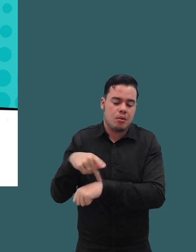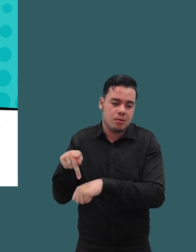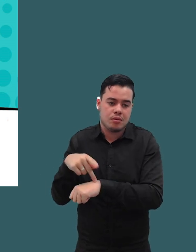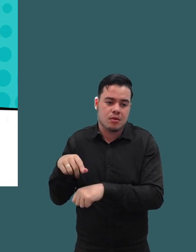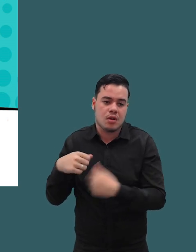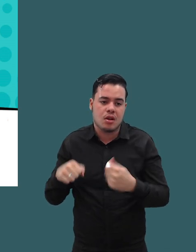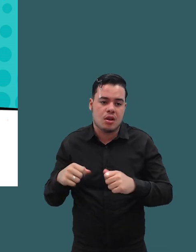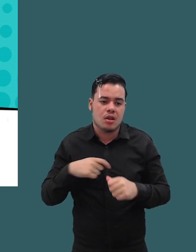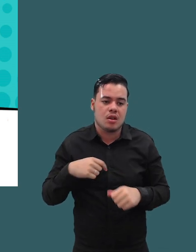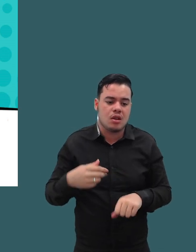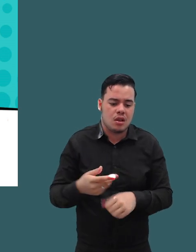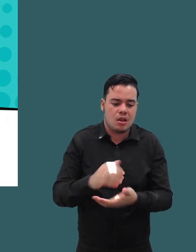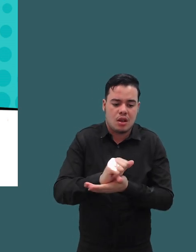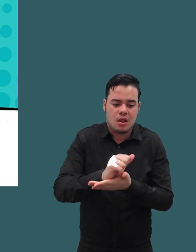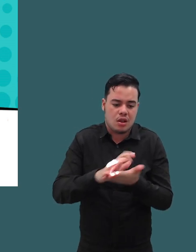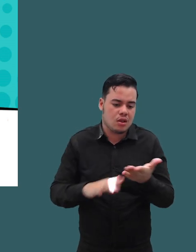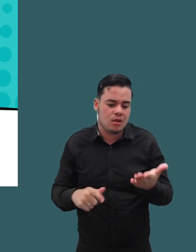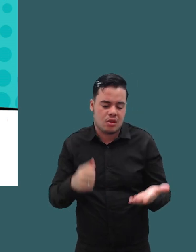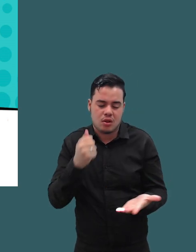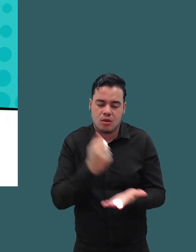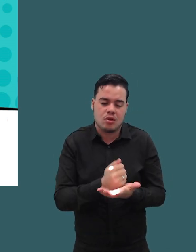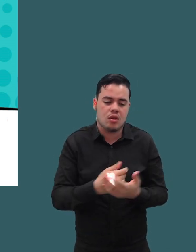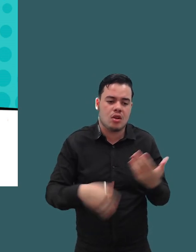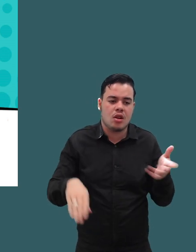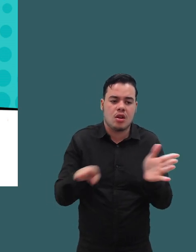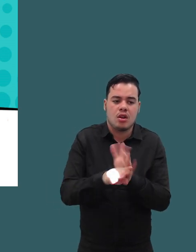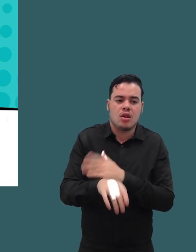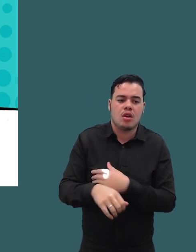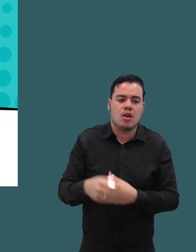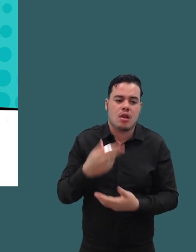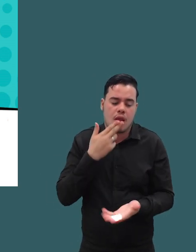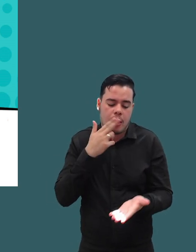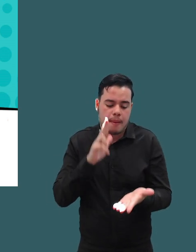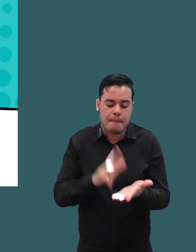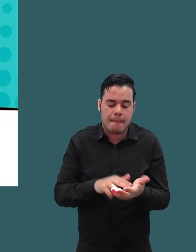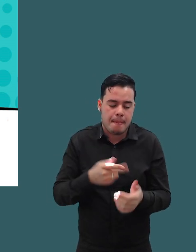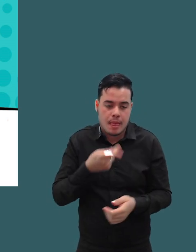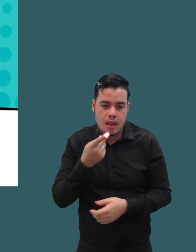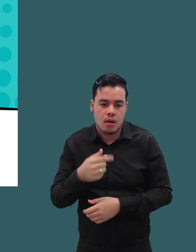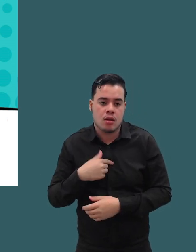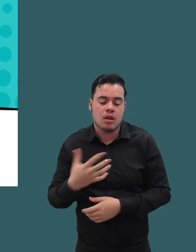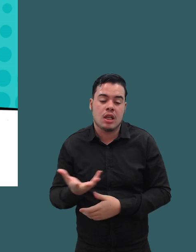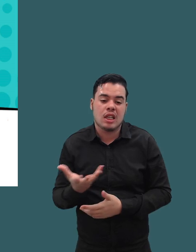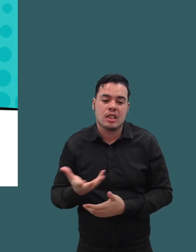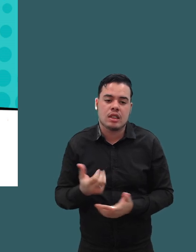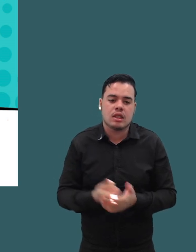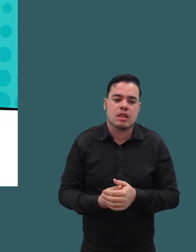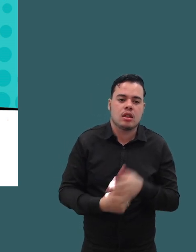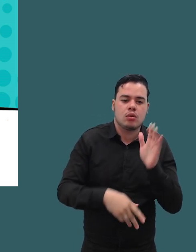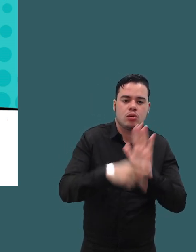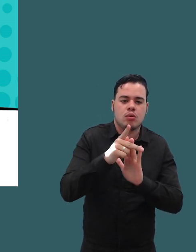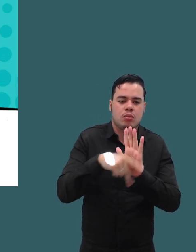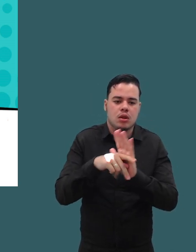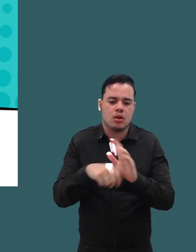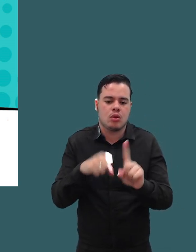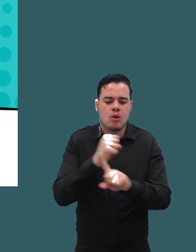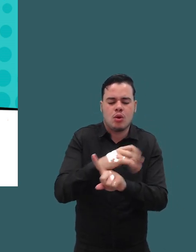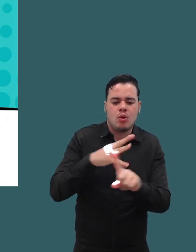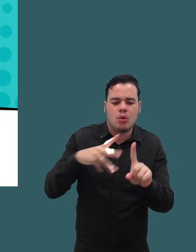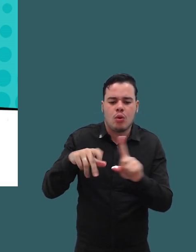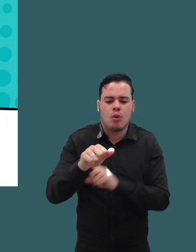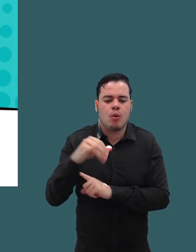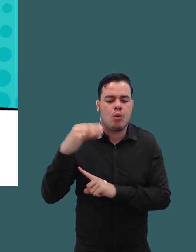de tarefas concretas. Nós chegamos lá na nossa carta a dizer: nós queremos um plano de popularização da ciência